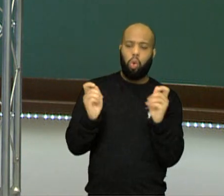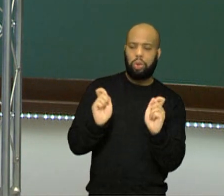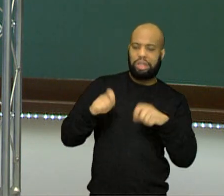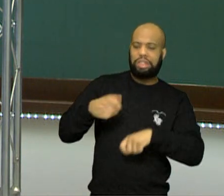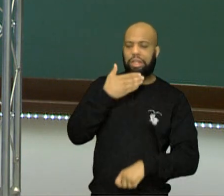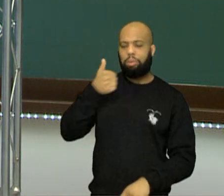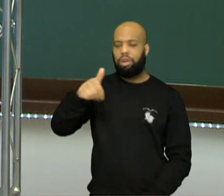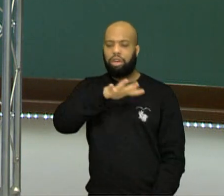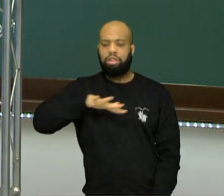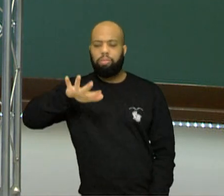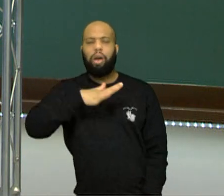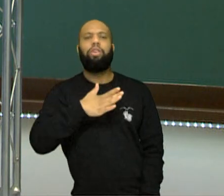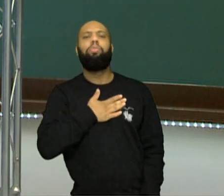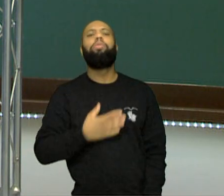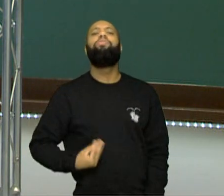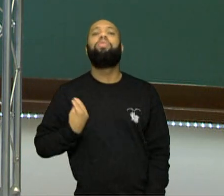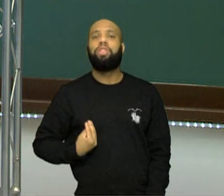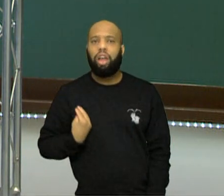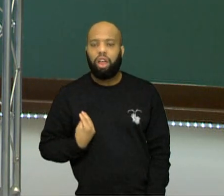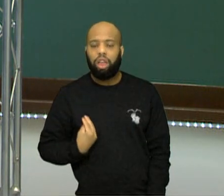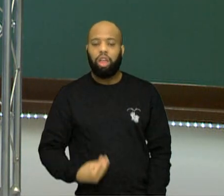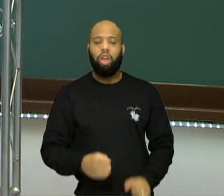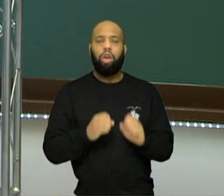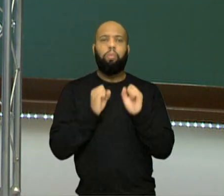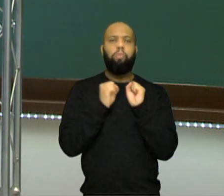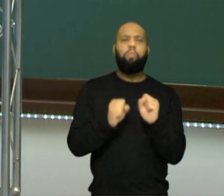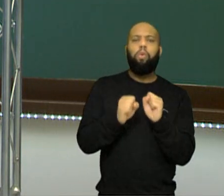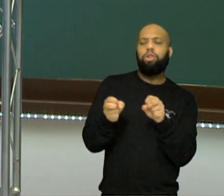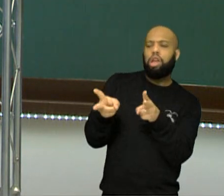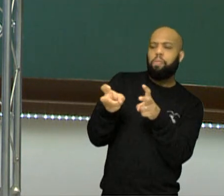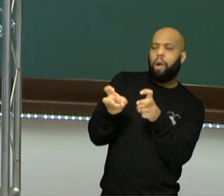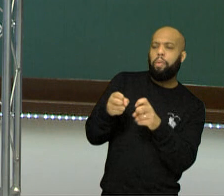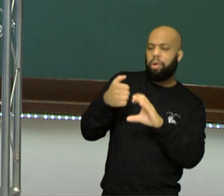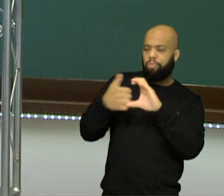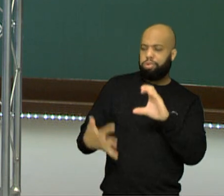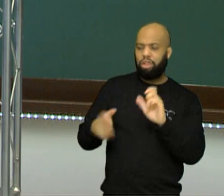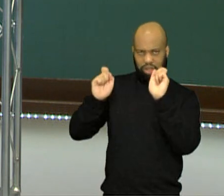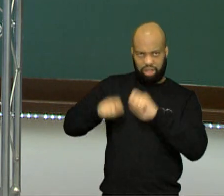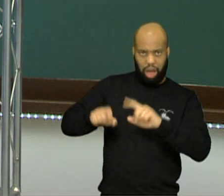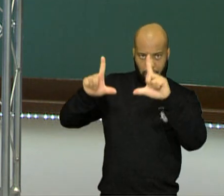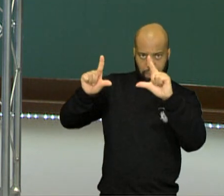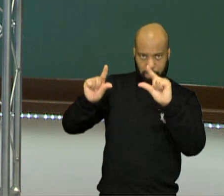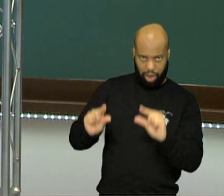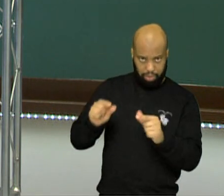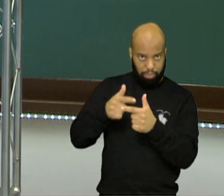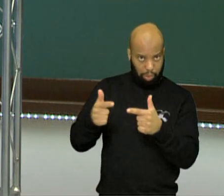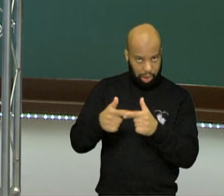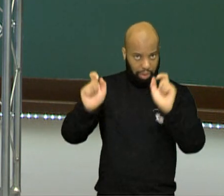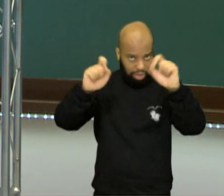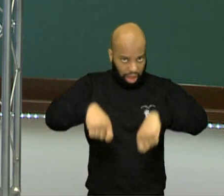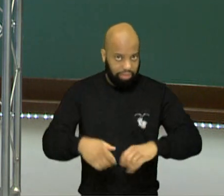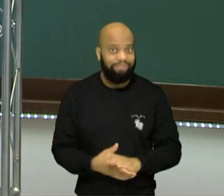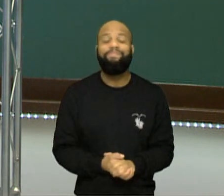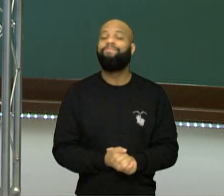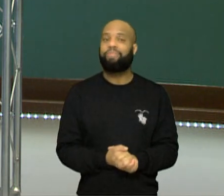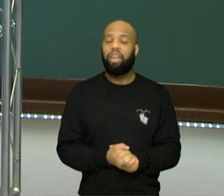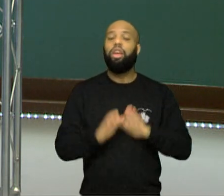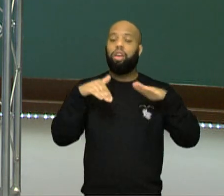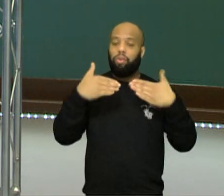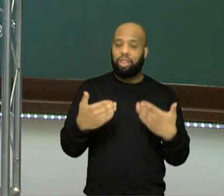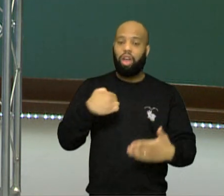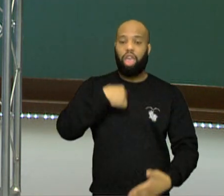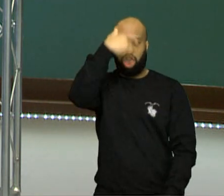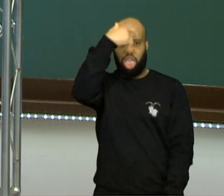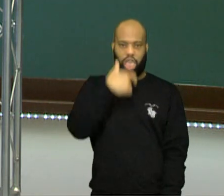onde eu vivo? Como que eu posso observar essas características e minimizar esses esses problemas ambientais? Eu,